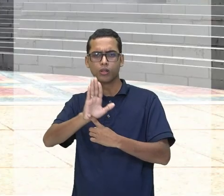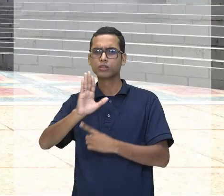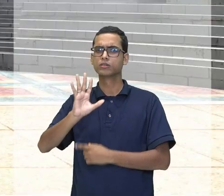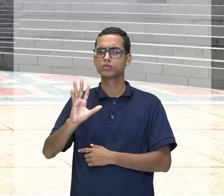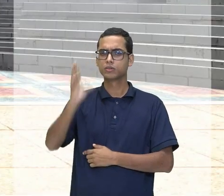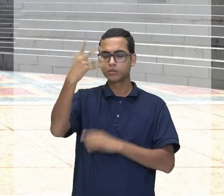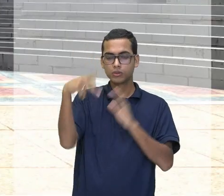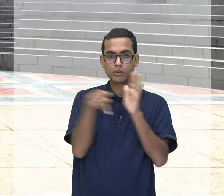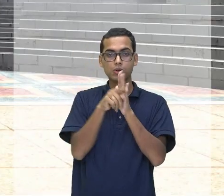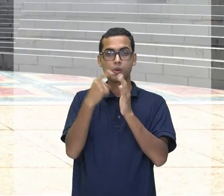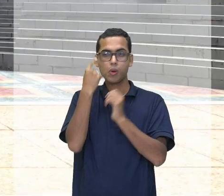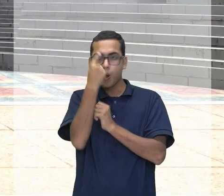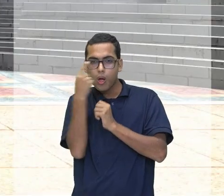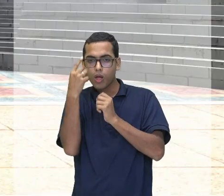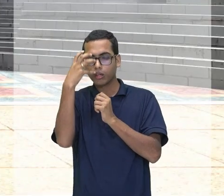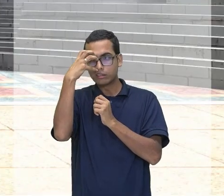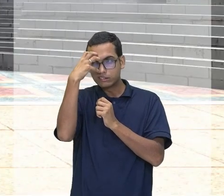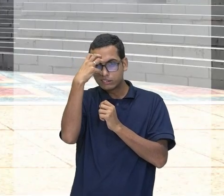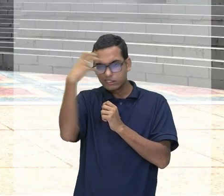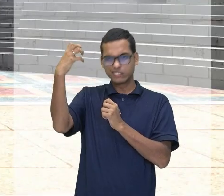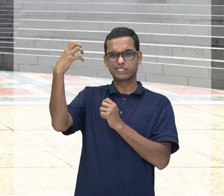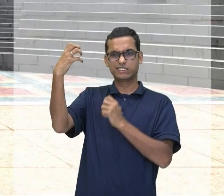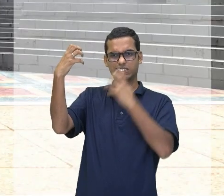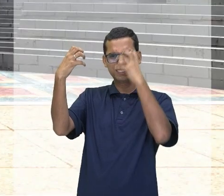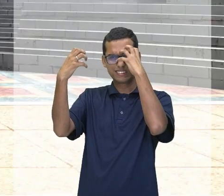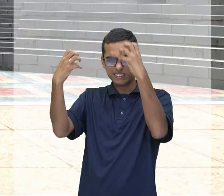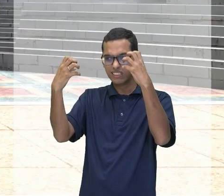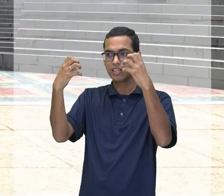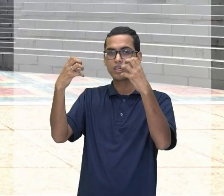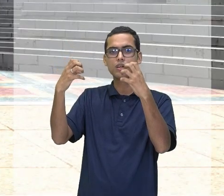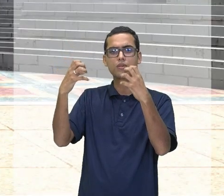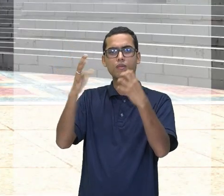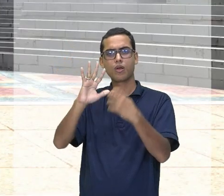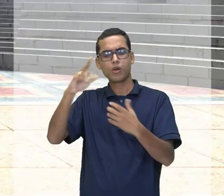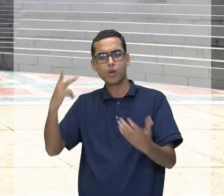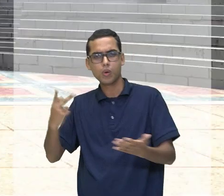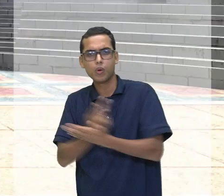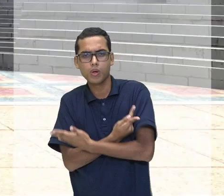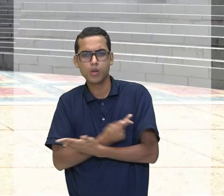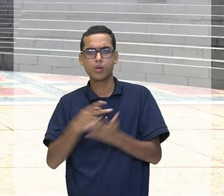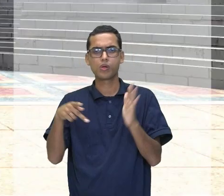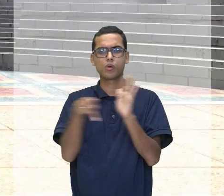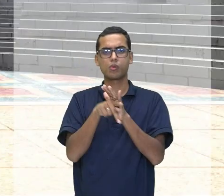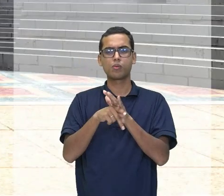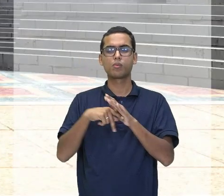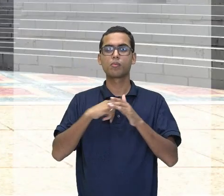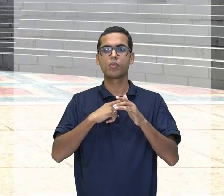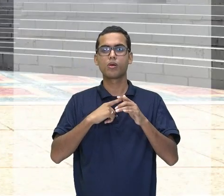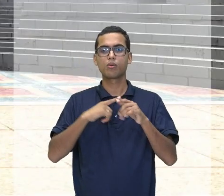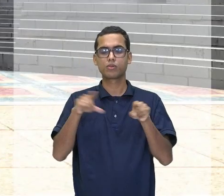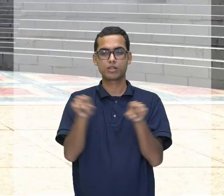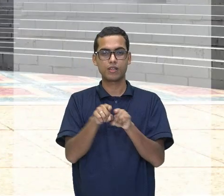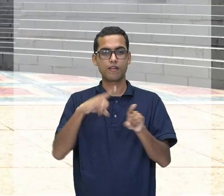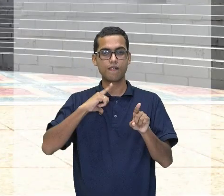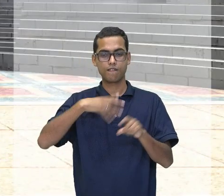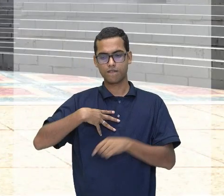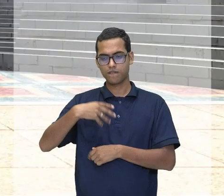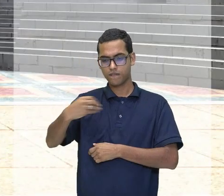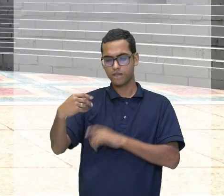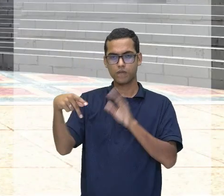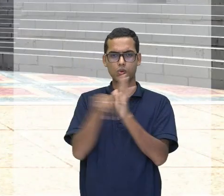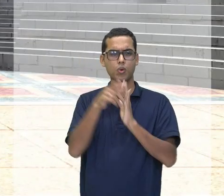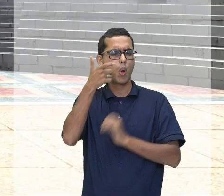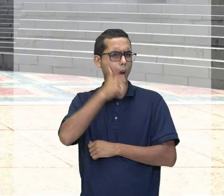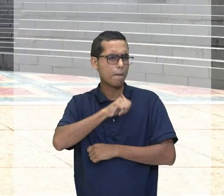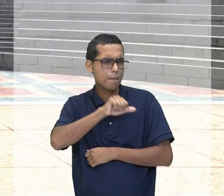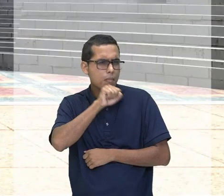os olhos ao ter um incesto, né, com a sua mãe, a Jocasta. Enfim, é um texto bem